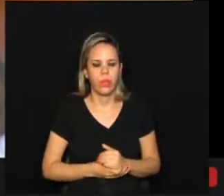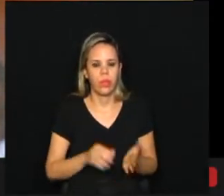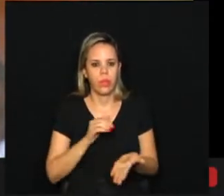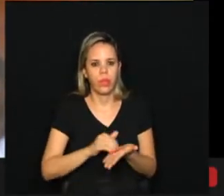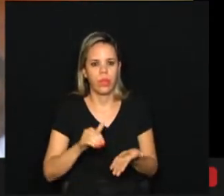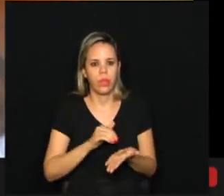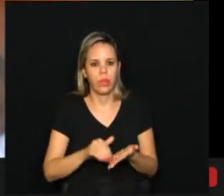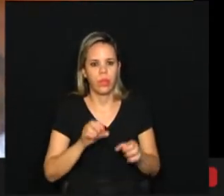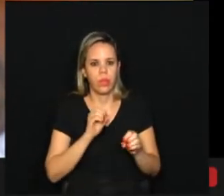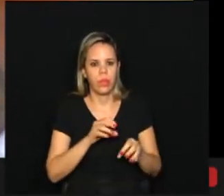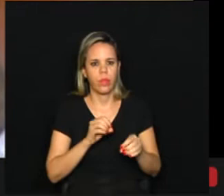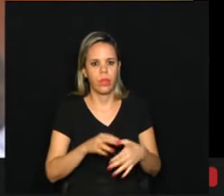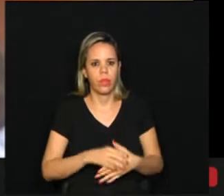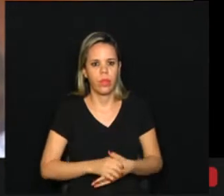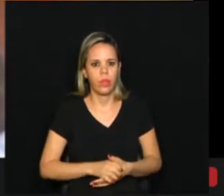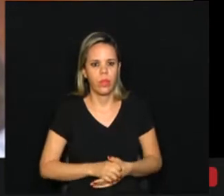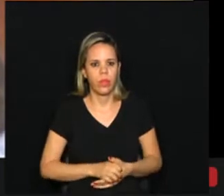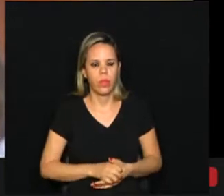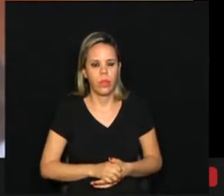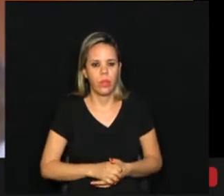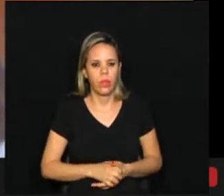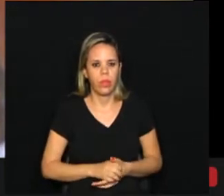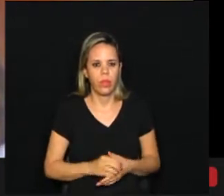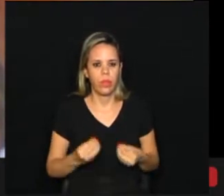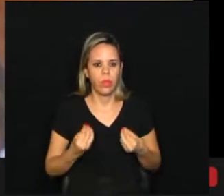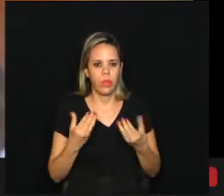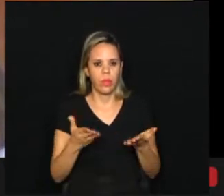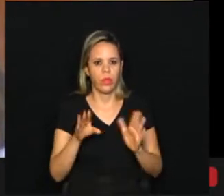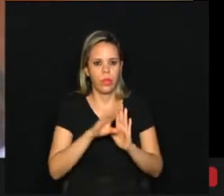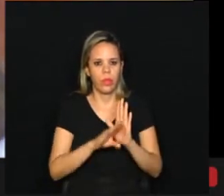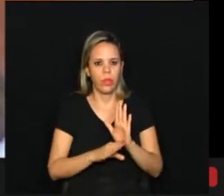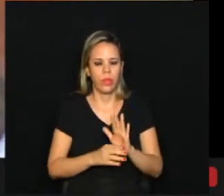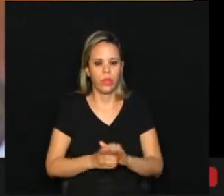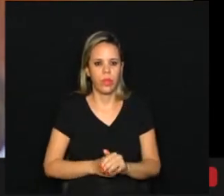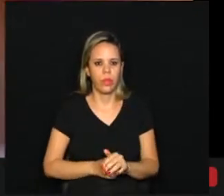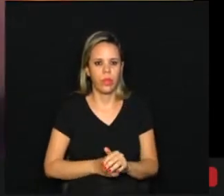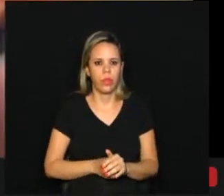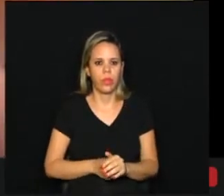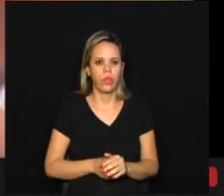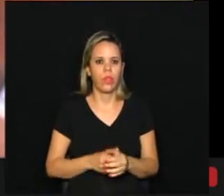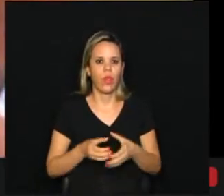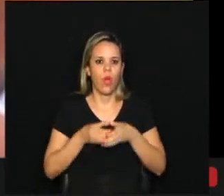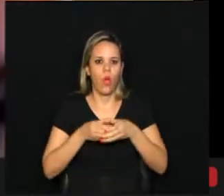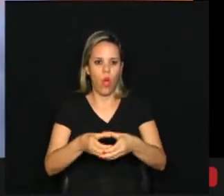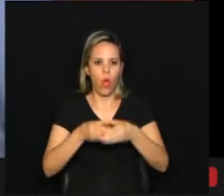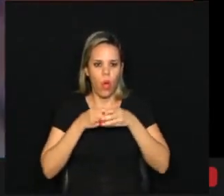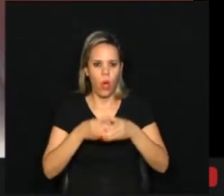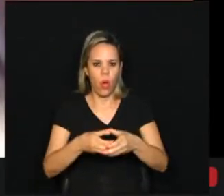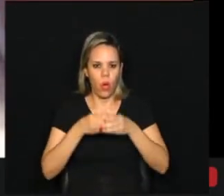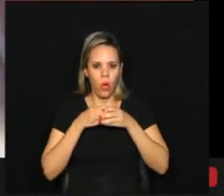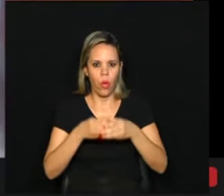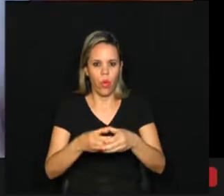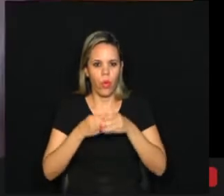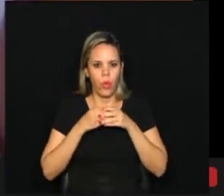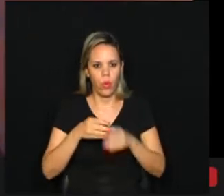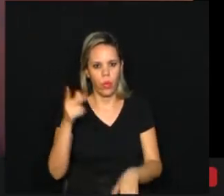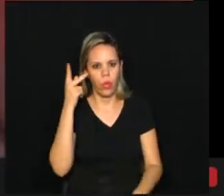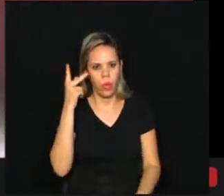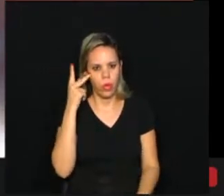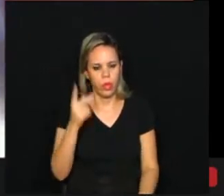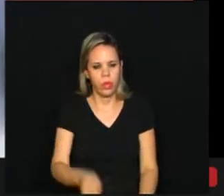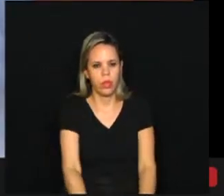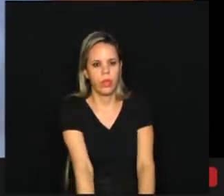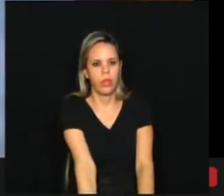de Educação ofereceu o programa do Conviva, né? Conviva São Paulo, que tem